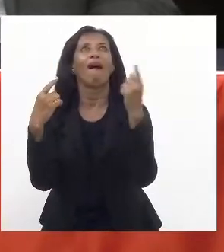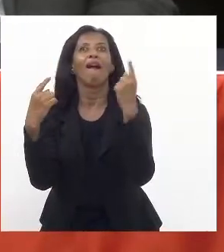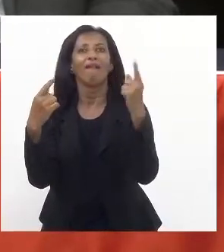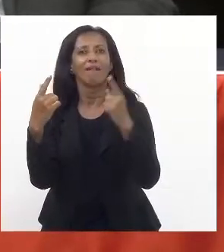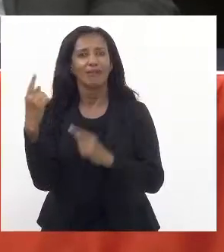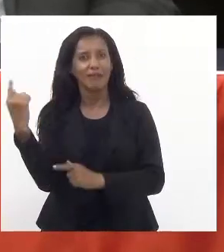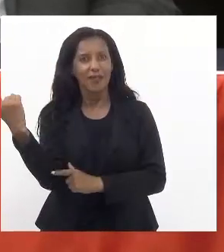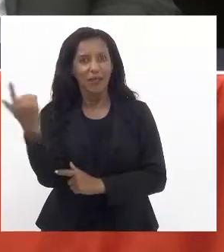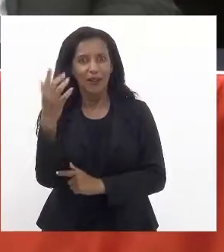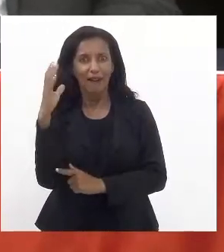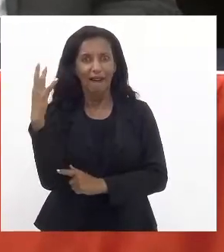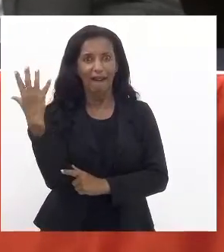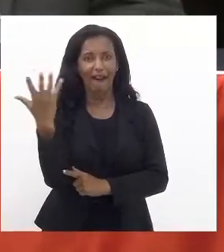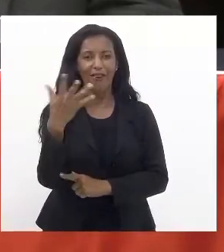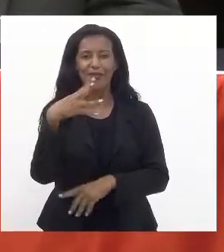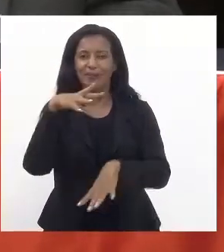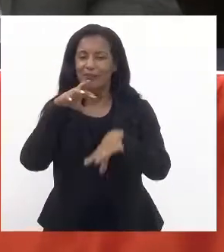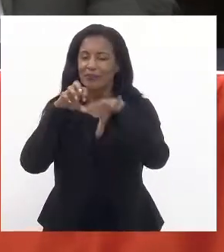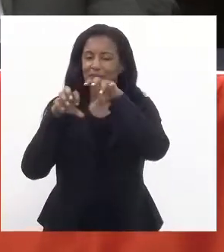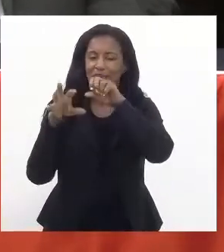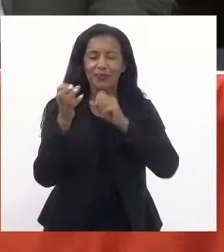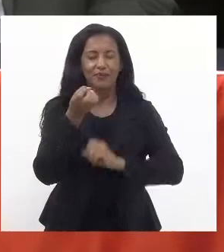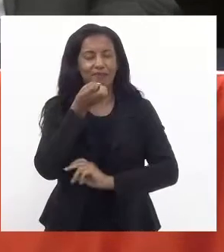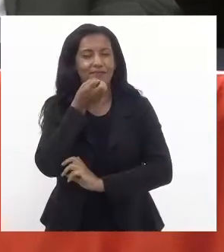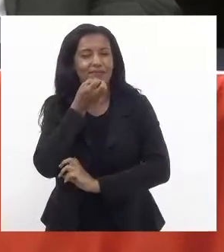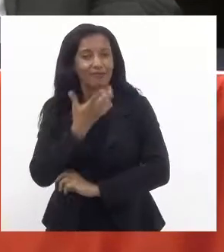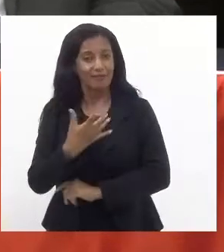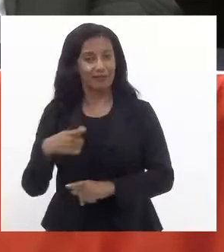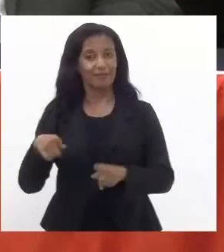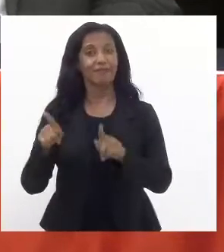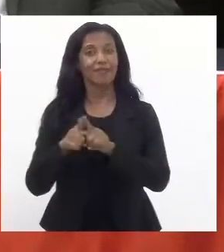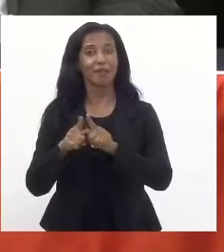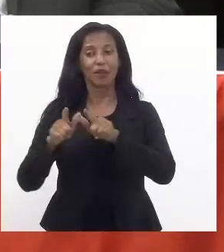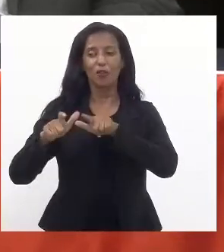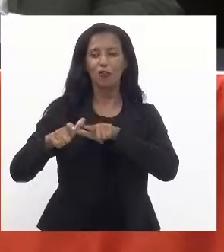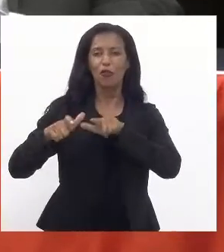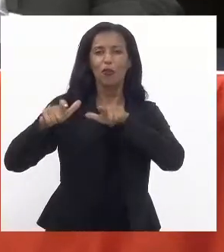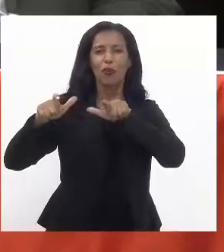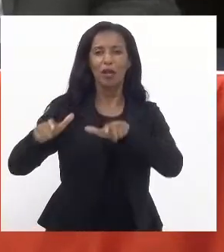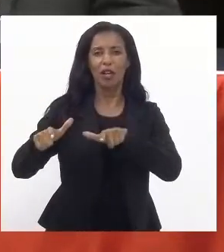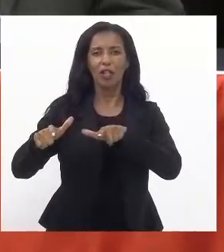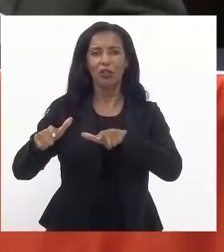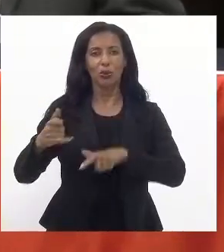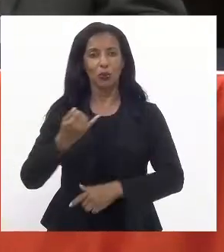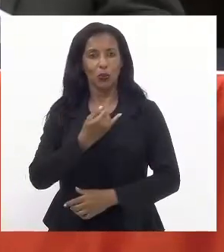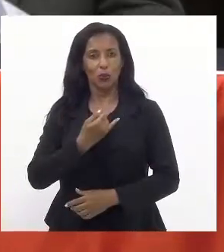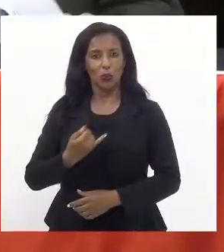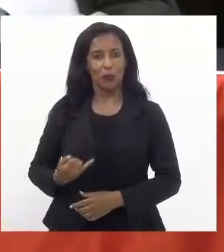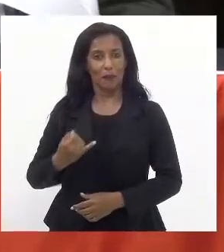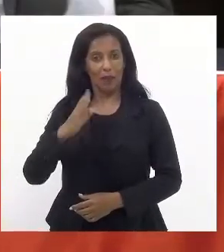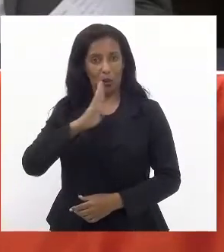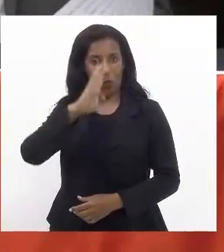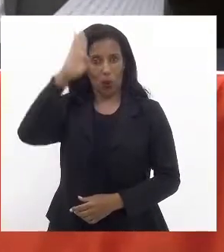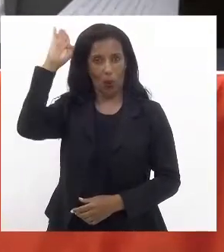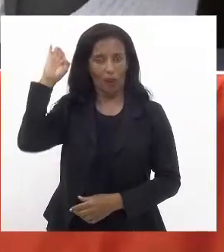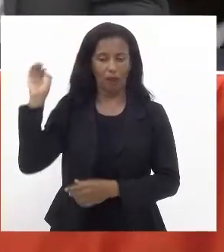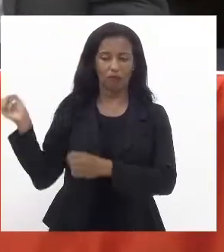outras árvores de essências aromáticas. Também foi o grande celeiro do Império Romano na